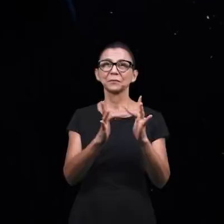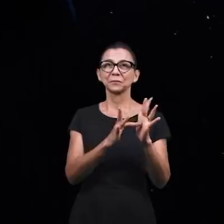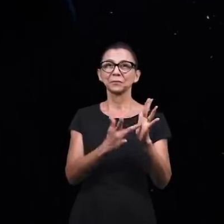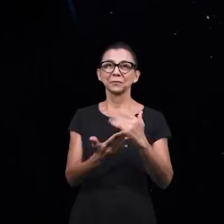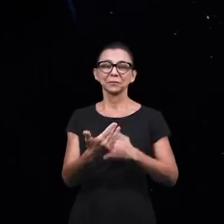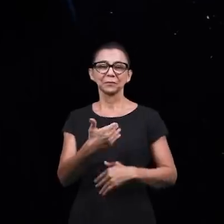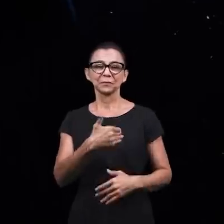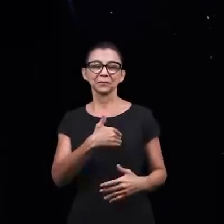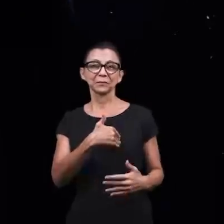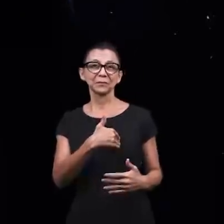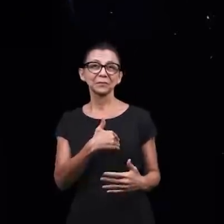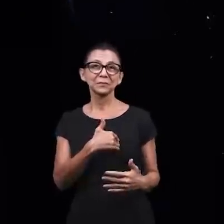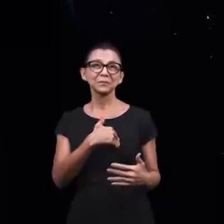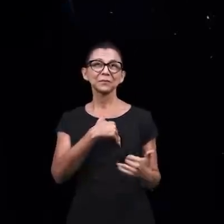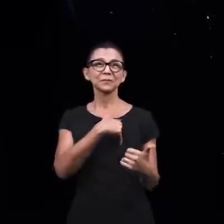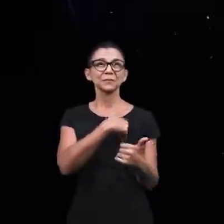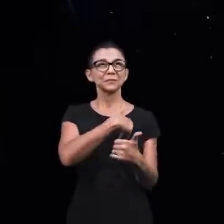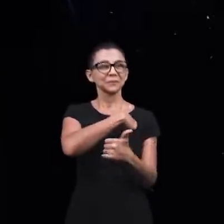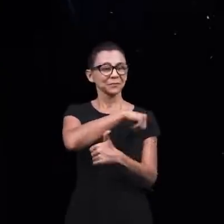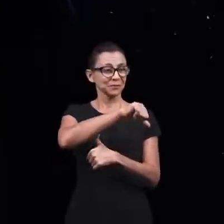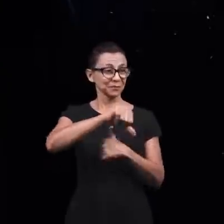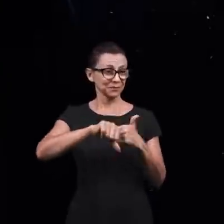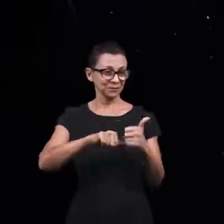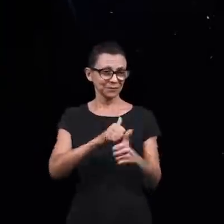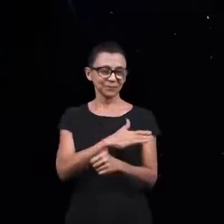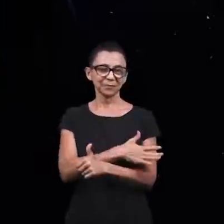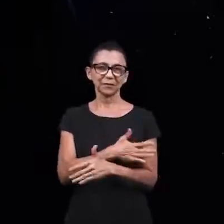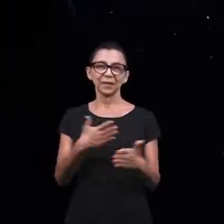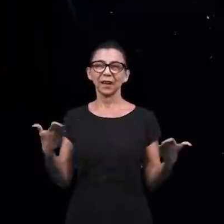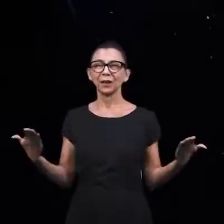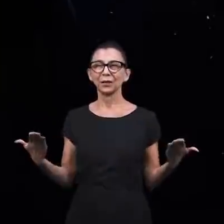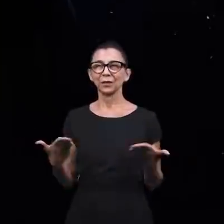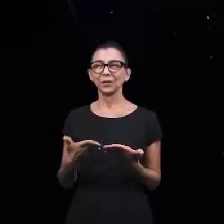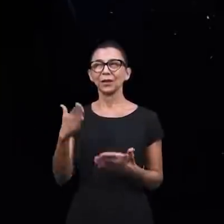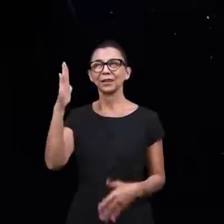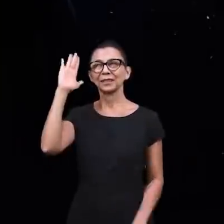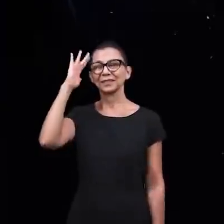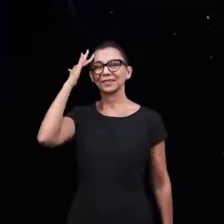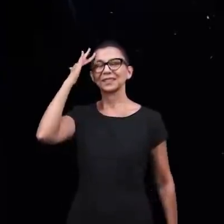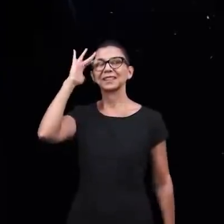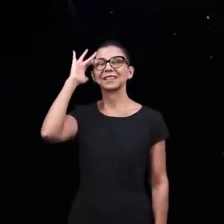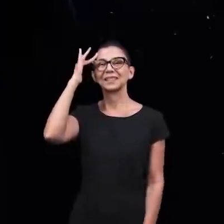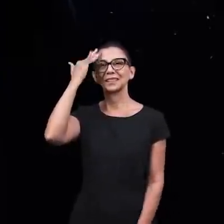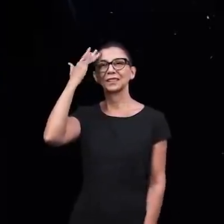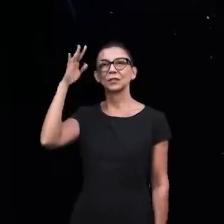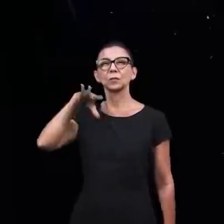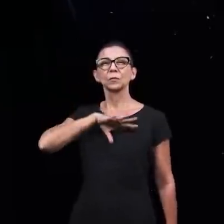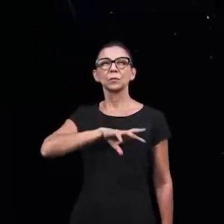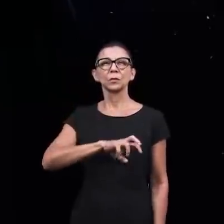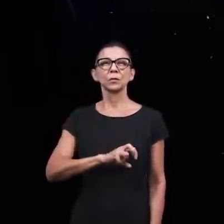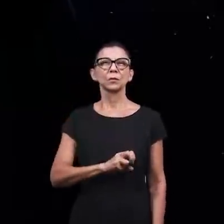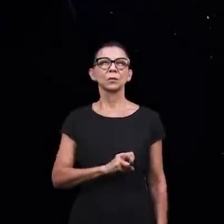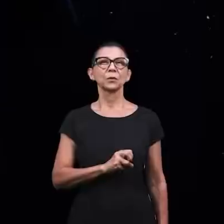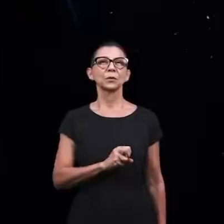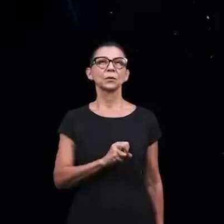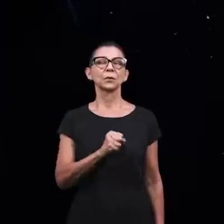Jesus. Nasci de novo pra entender o amor